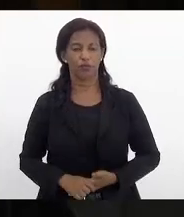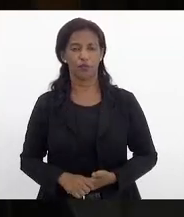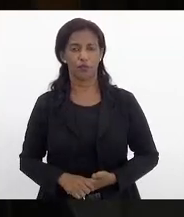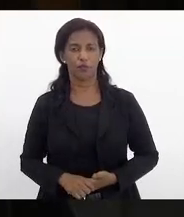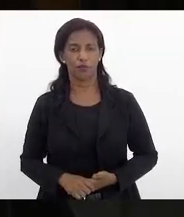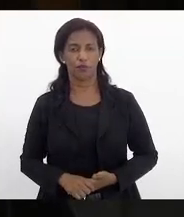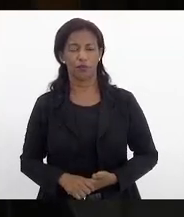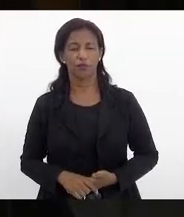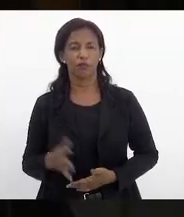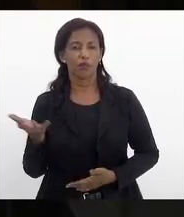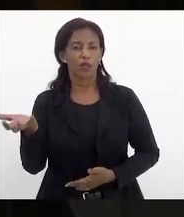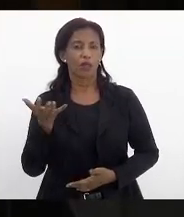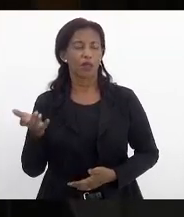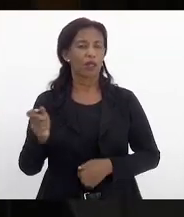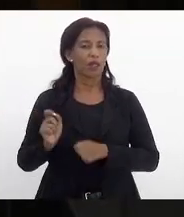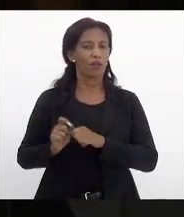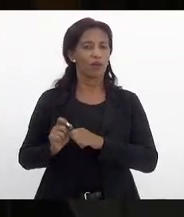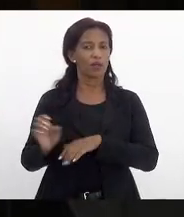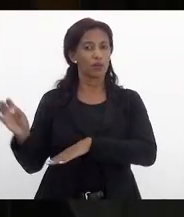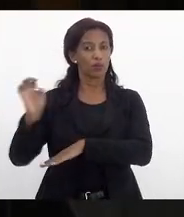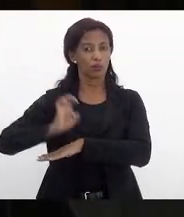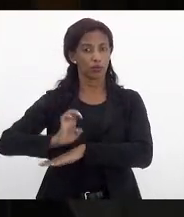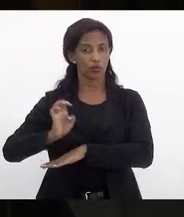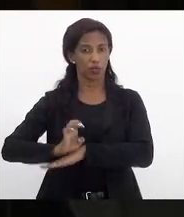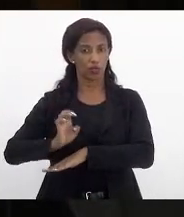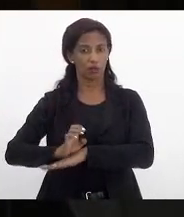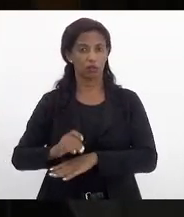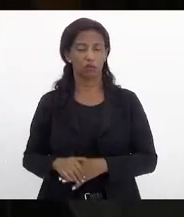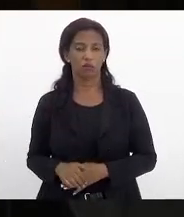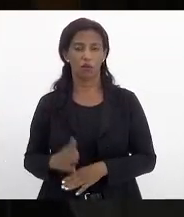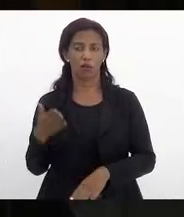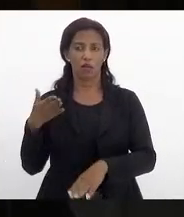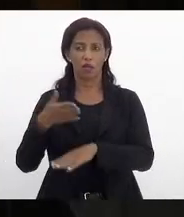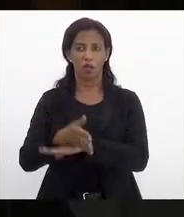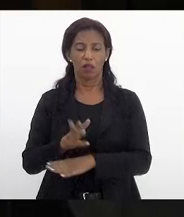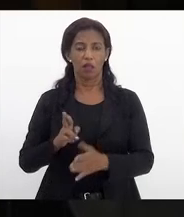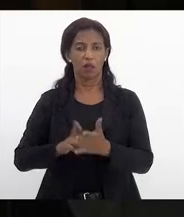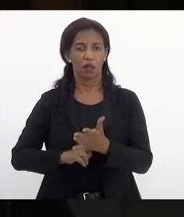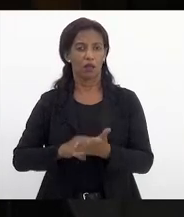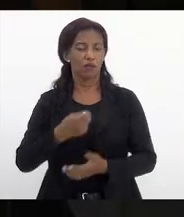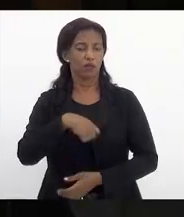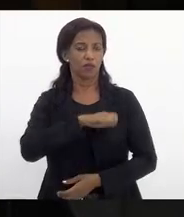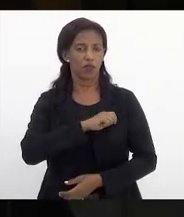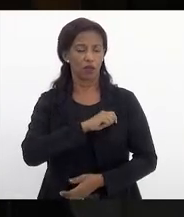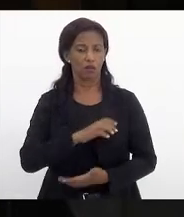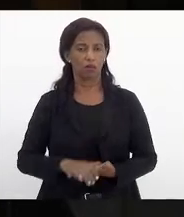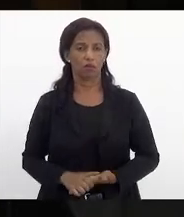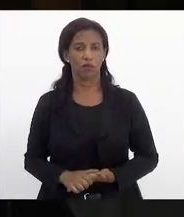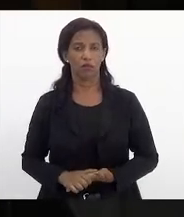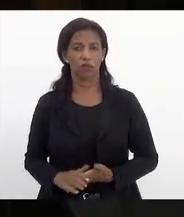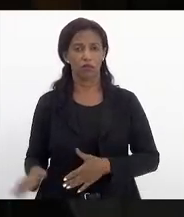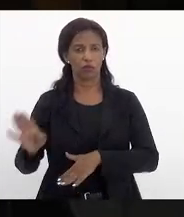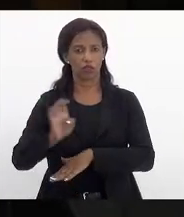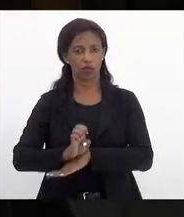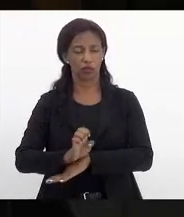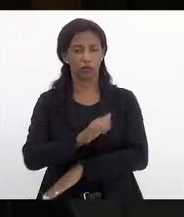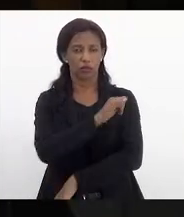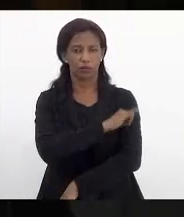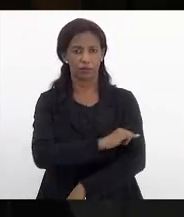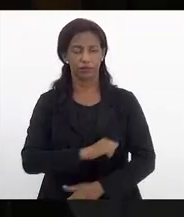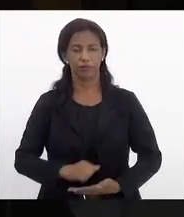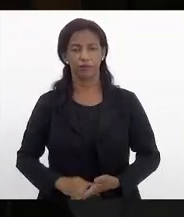que pretende fazer com que o Estado entre no plano de recuperação fiscal do Estado do Rio de